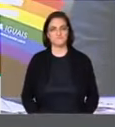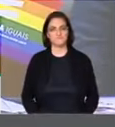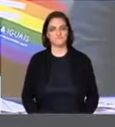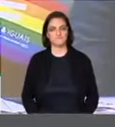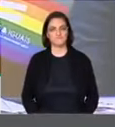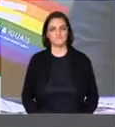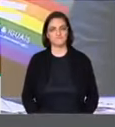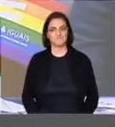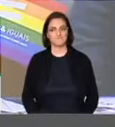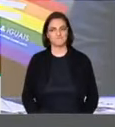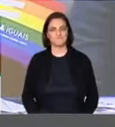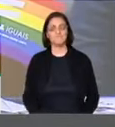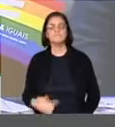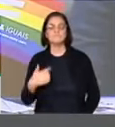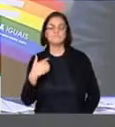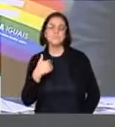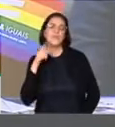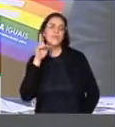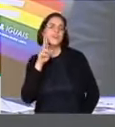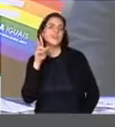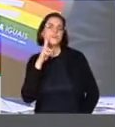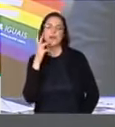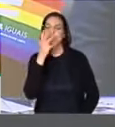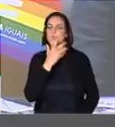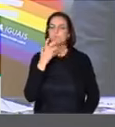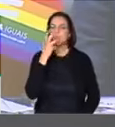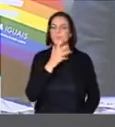música de Ney Matogrosso, quando ele diz,